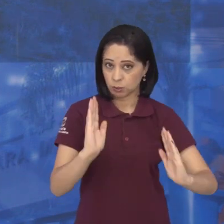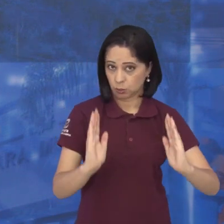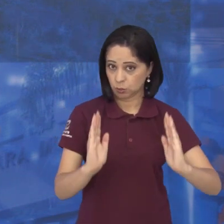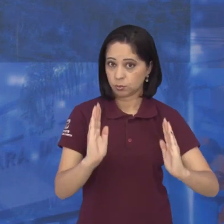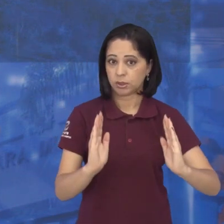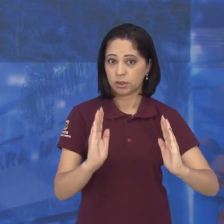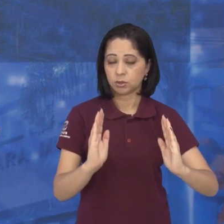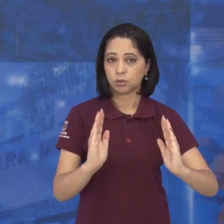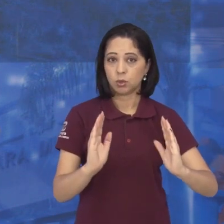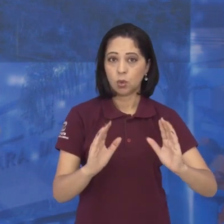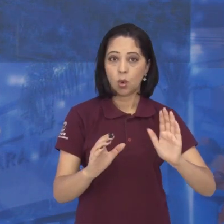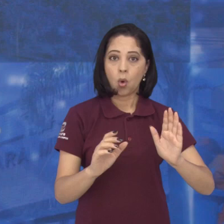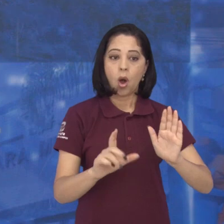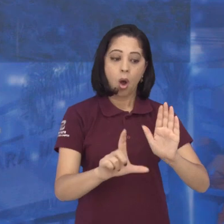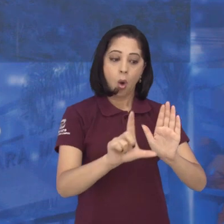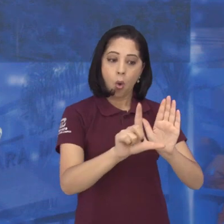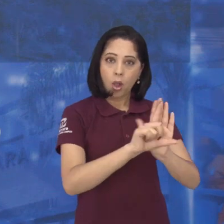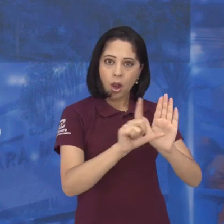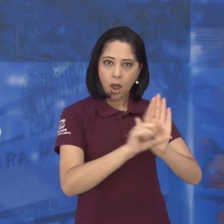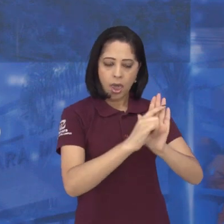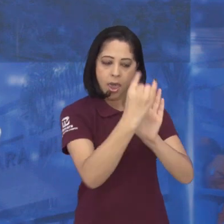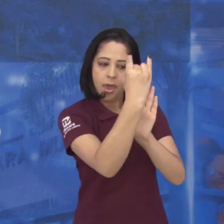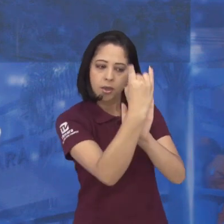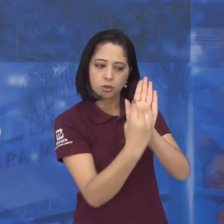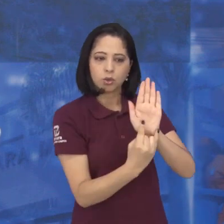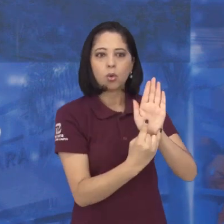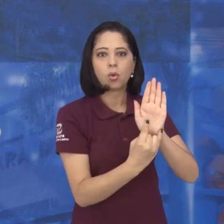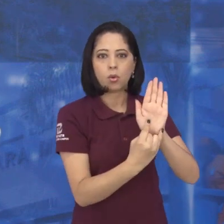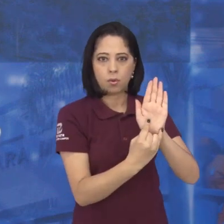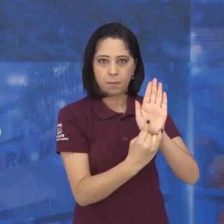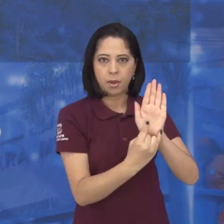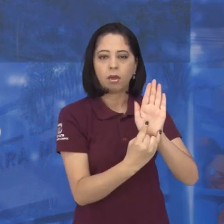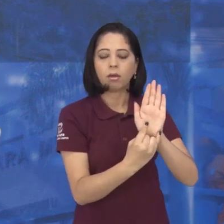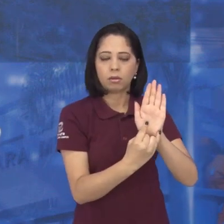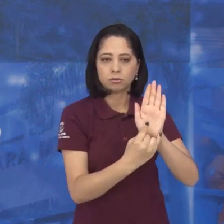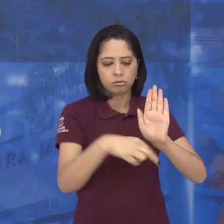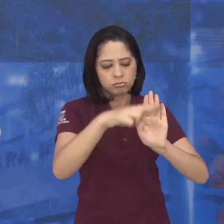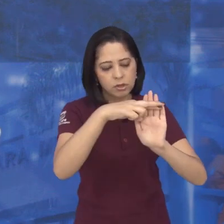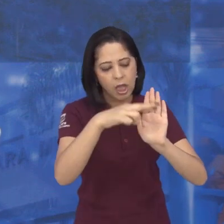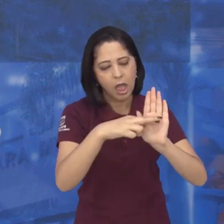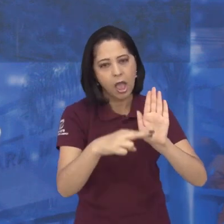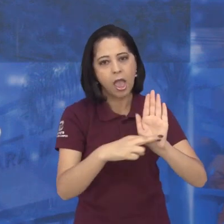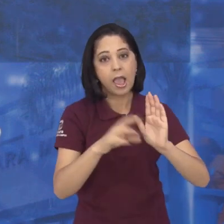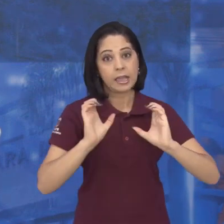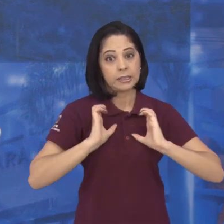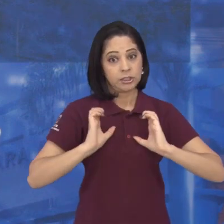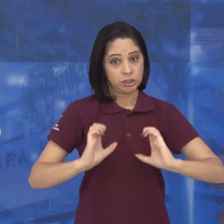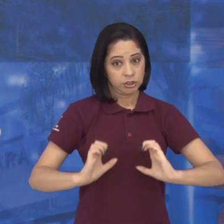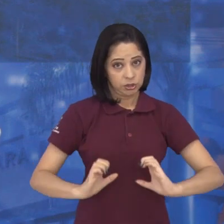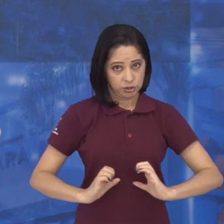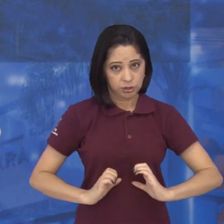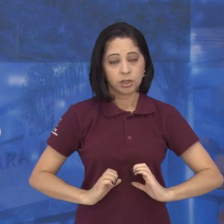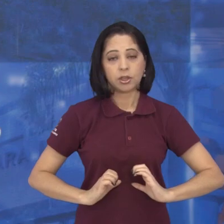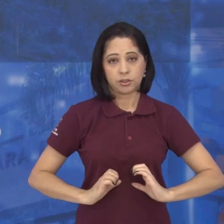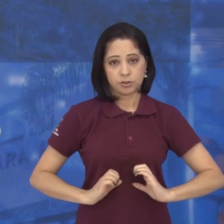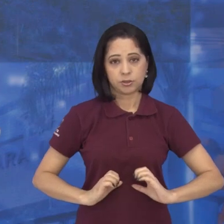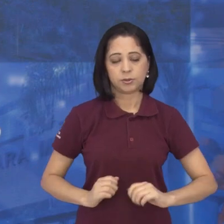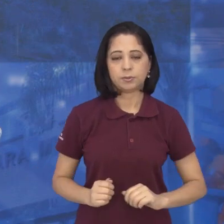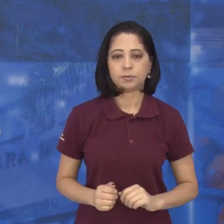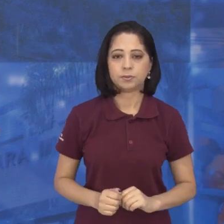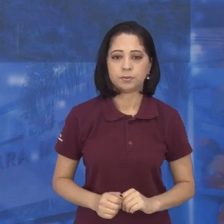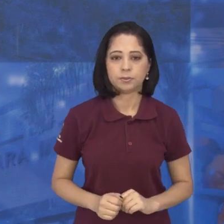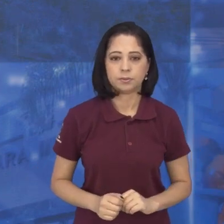esse período. É o Código de Ética o documento responsável por nortear o trabalho dos vereadores e